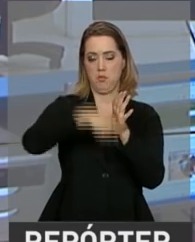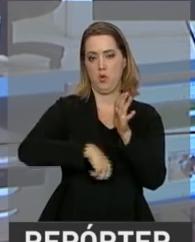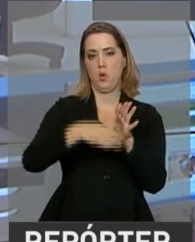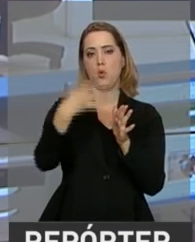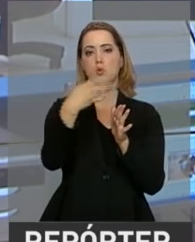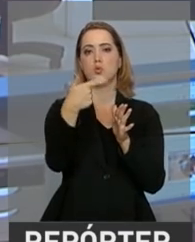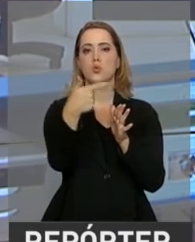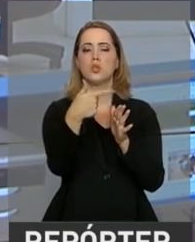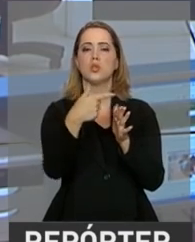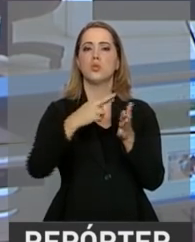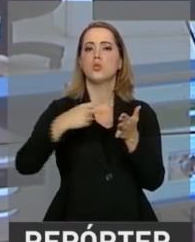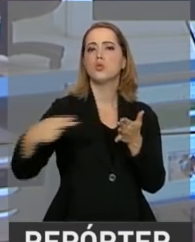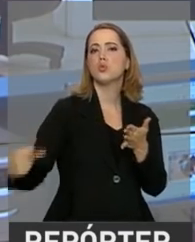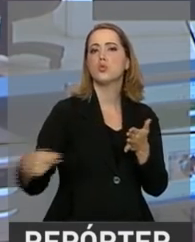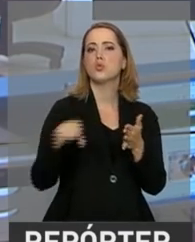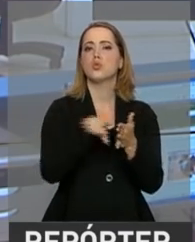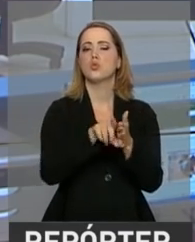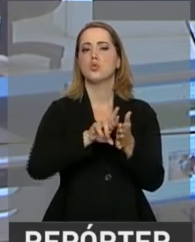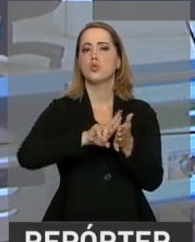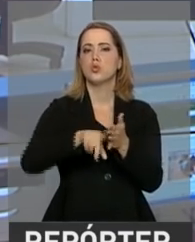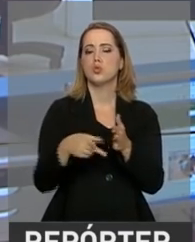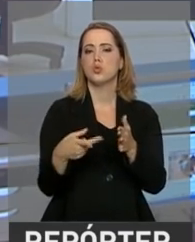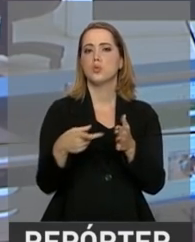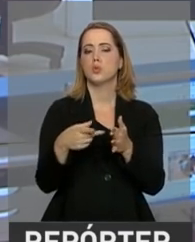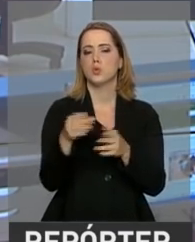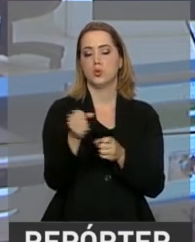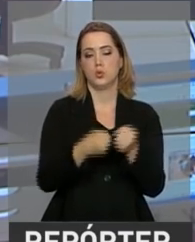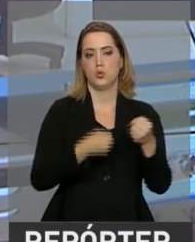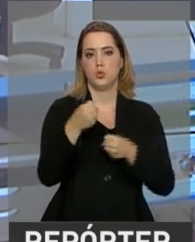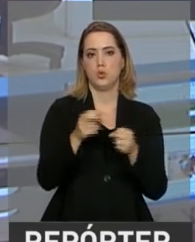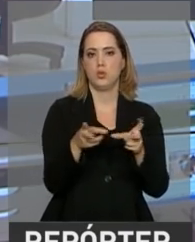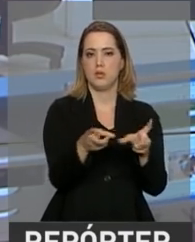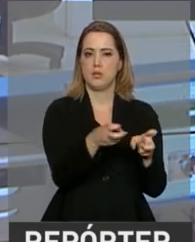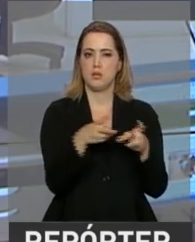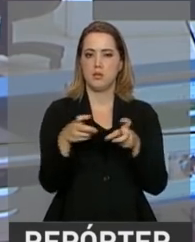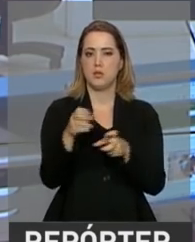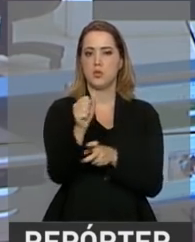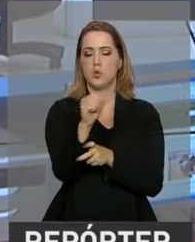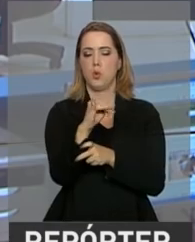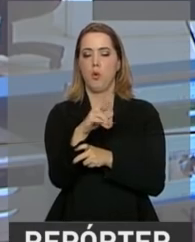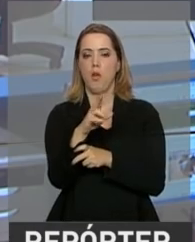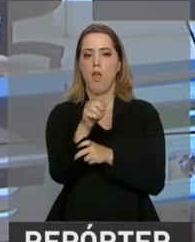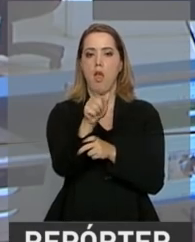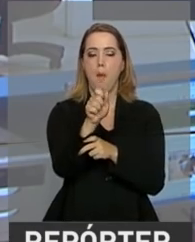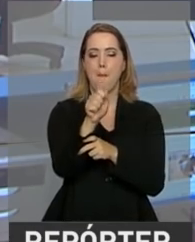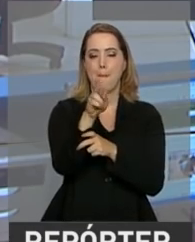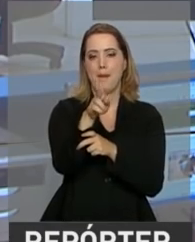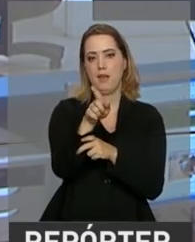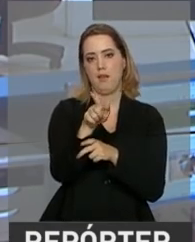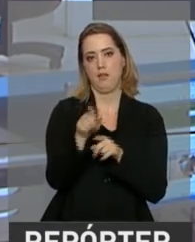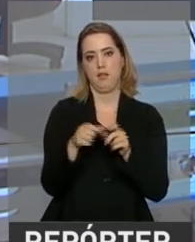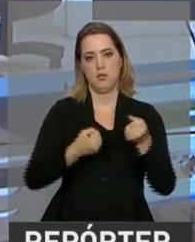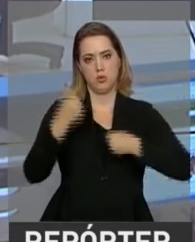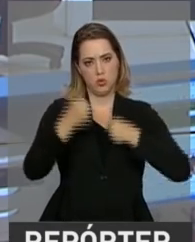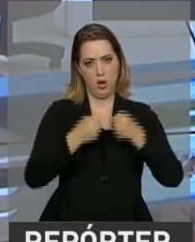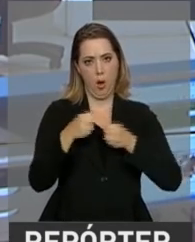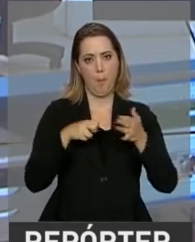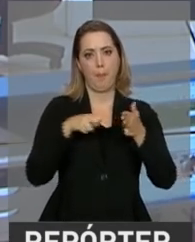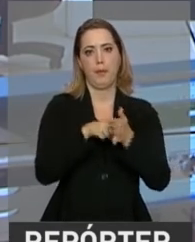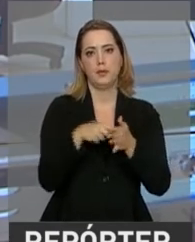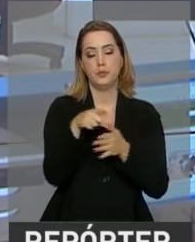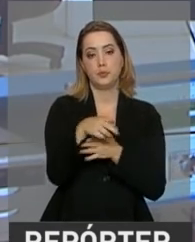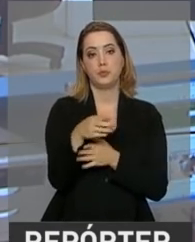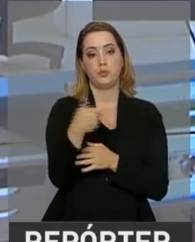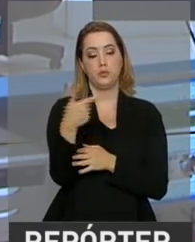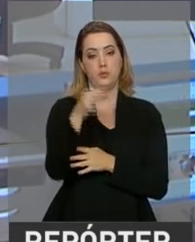autopeças, como os sensores de colisão para airbags, por exemplo. Para esses produtos, o imposto vai ser de 2%. Antes essa tarifa